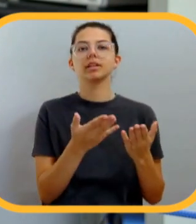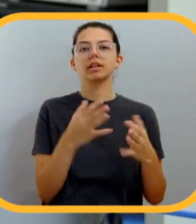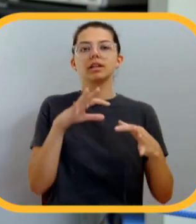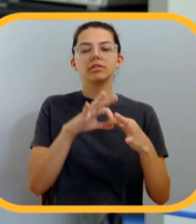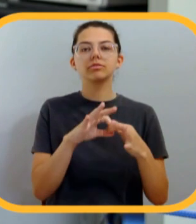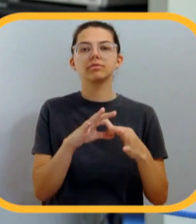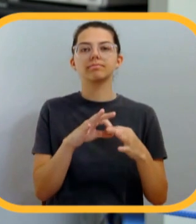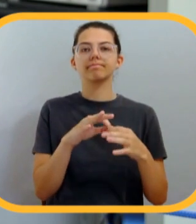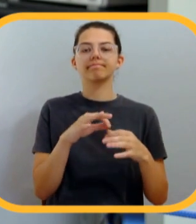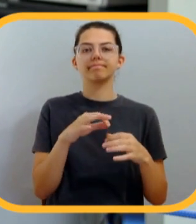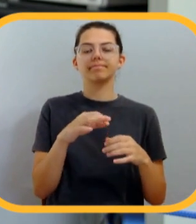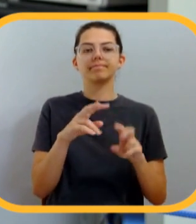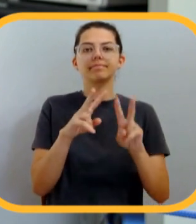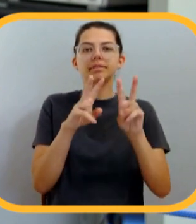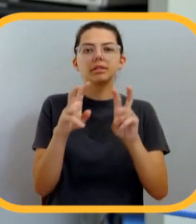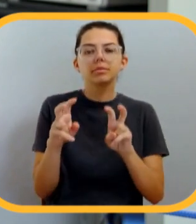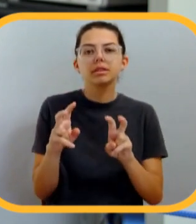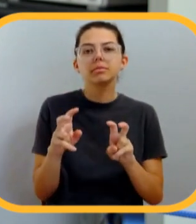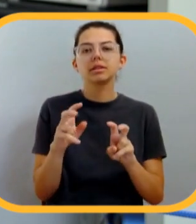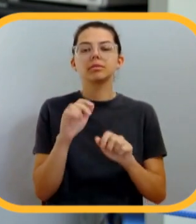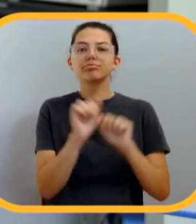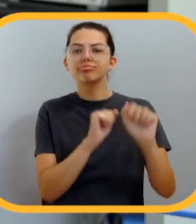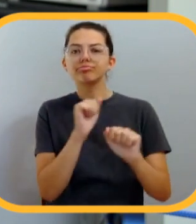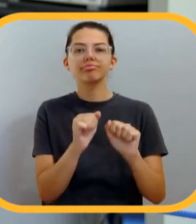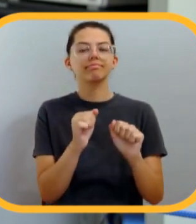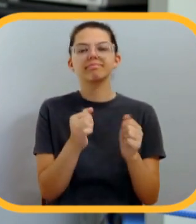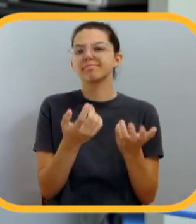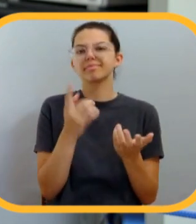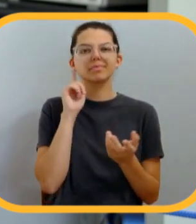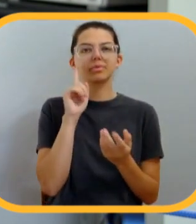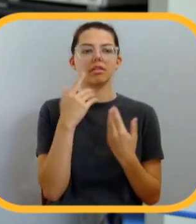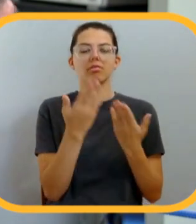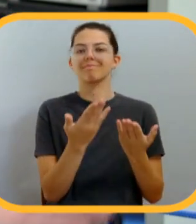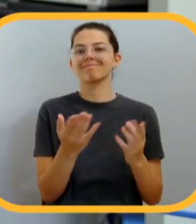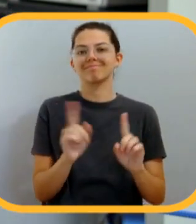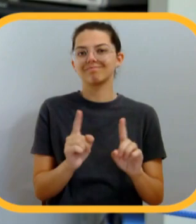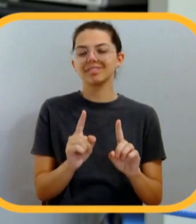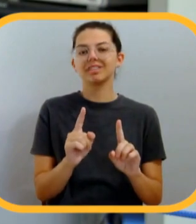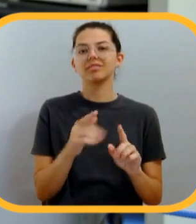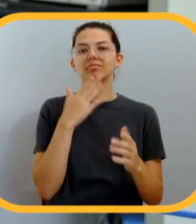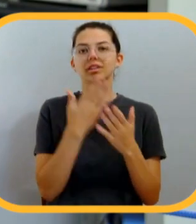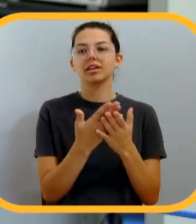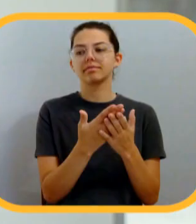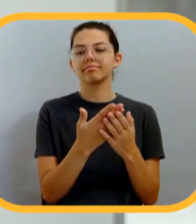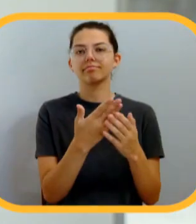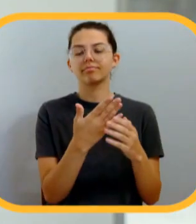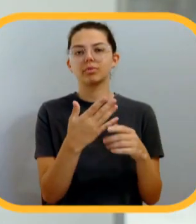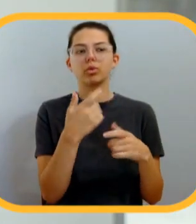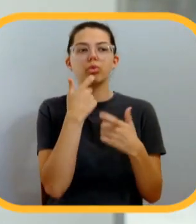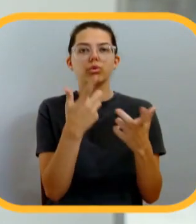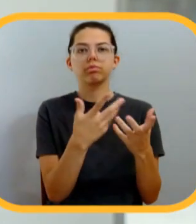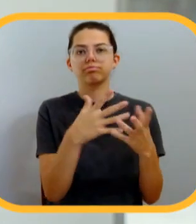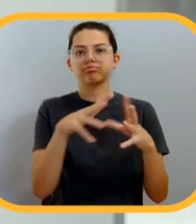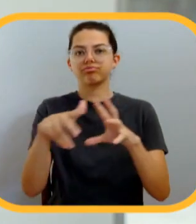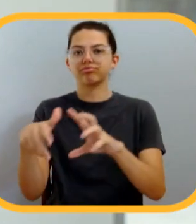às questões cívicas. Eu acho que temos muito a fazer a esse nível. E eu acho que isso arrasta tudo o resto. O